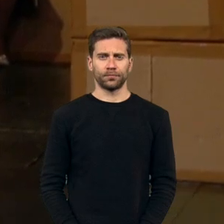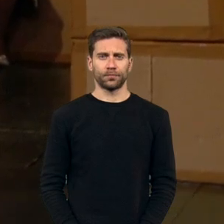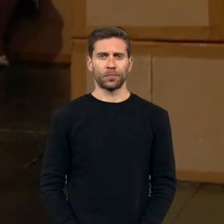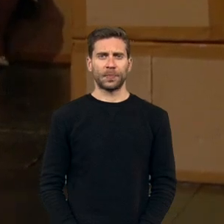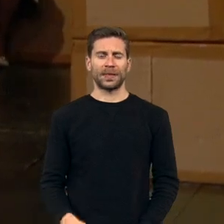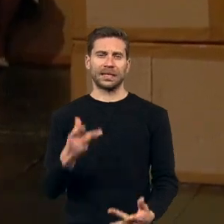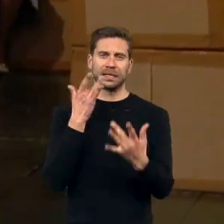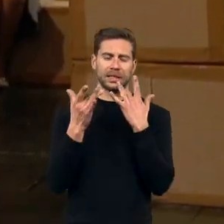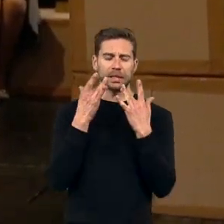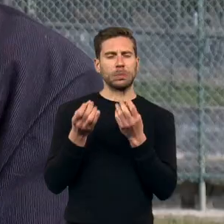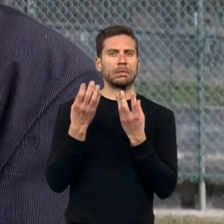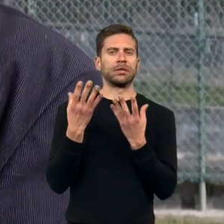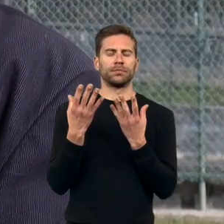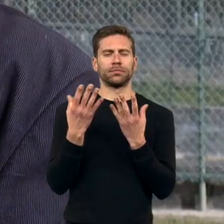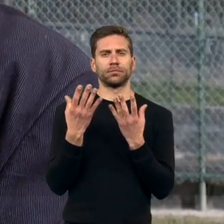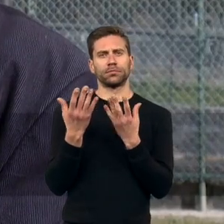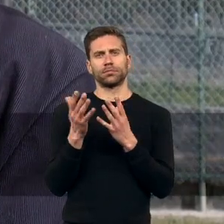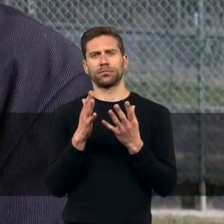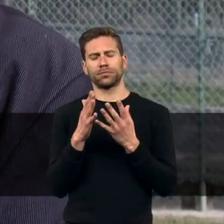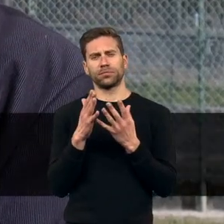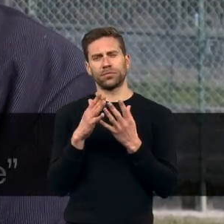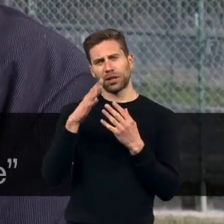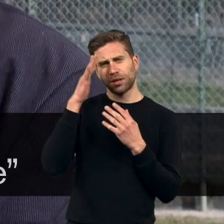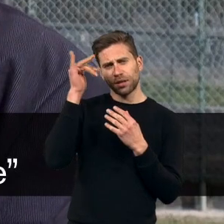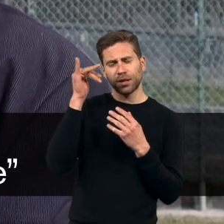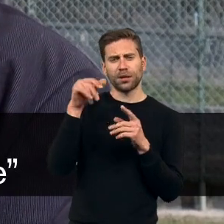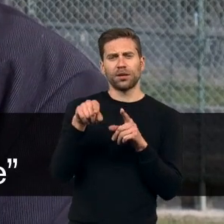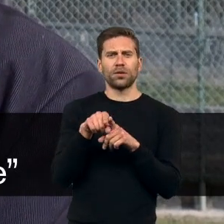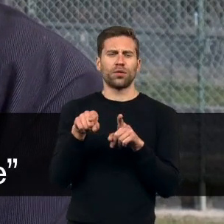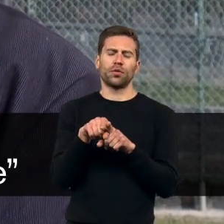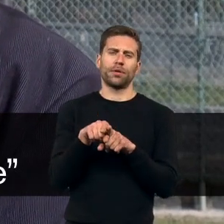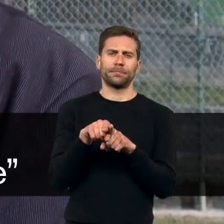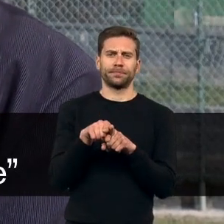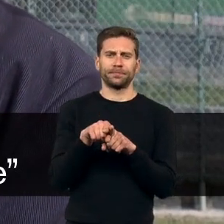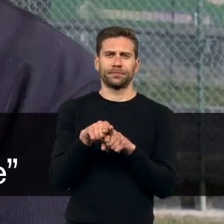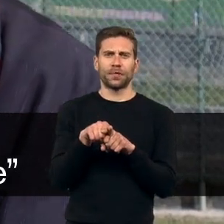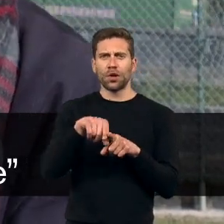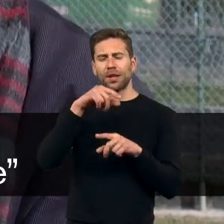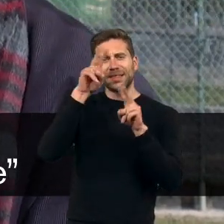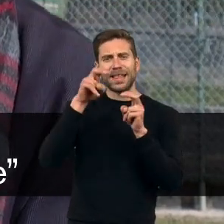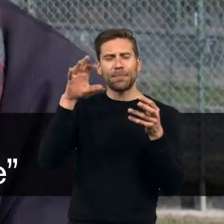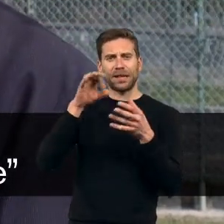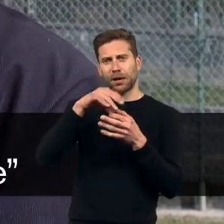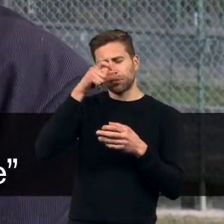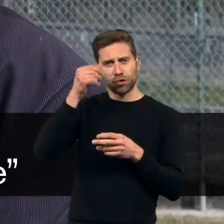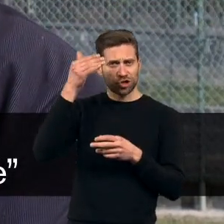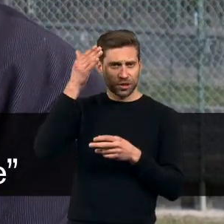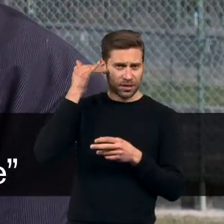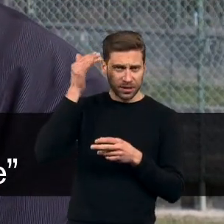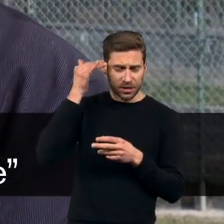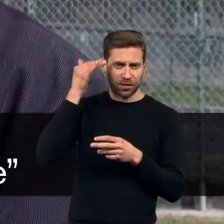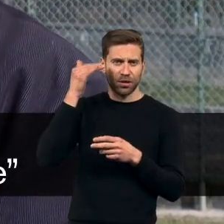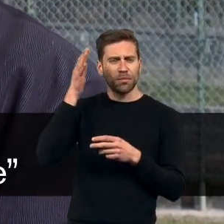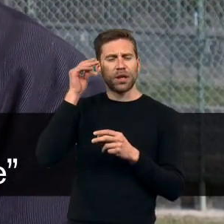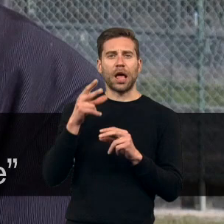Essa surgiu a partir da ideia de fazermos uma coisa sobre os idosos, o que aliás não é novo.